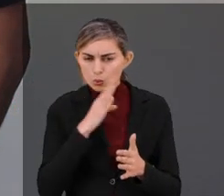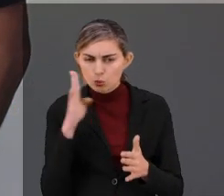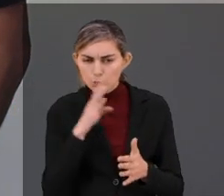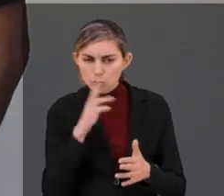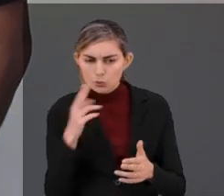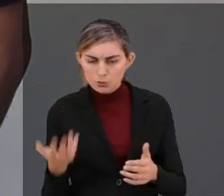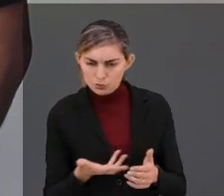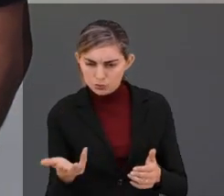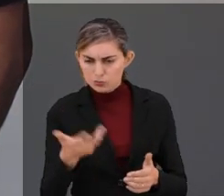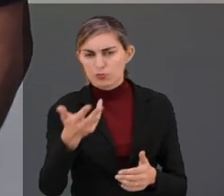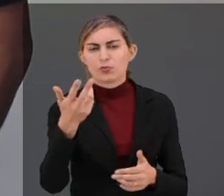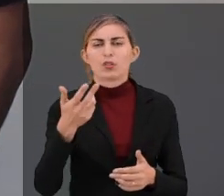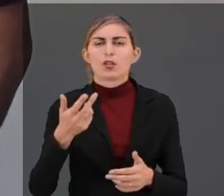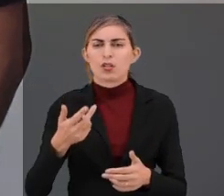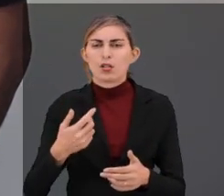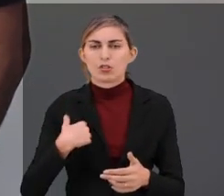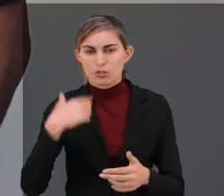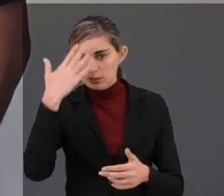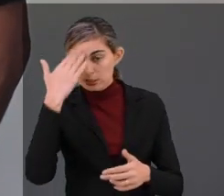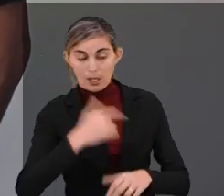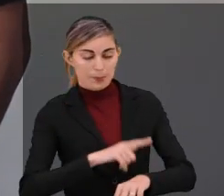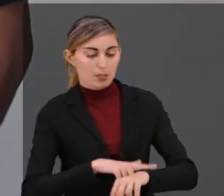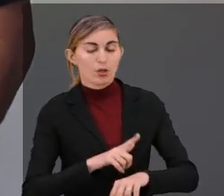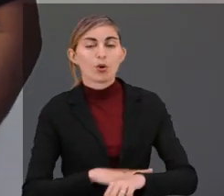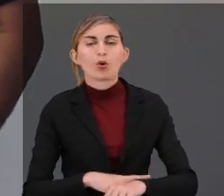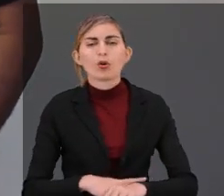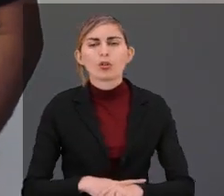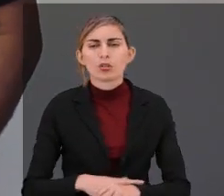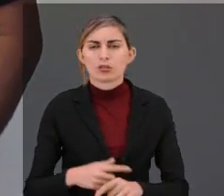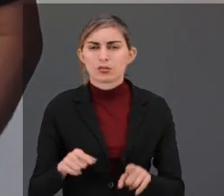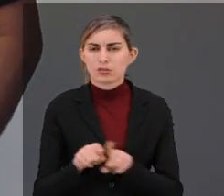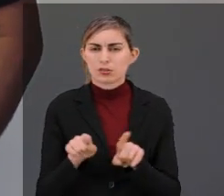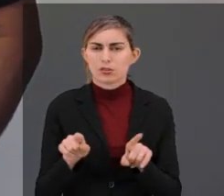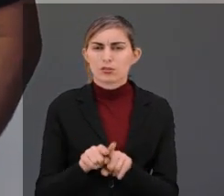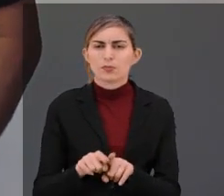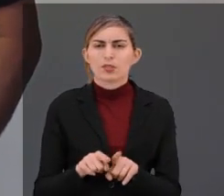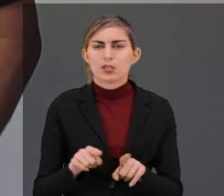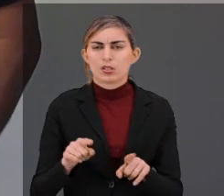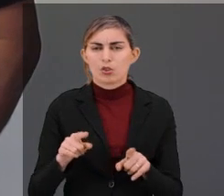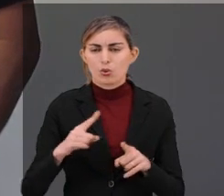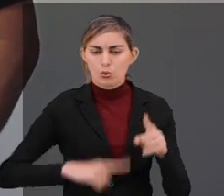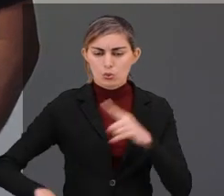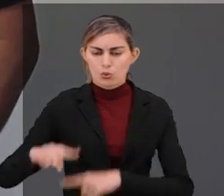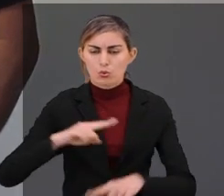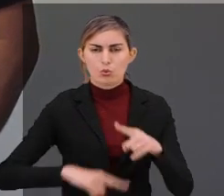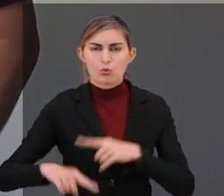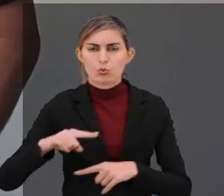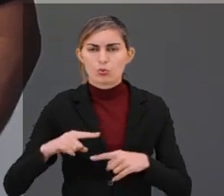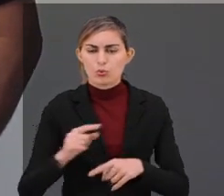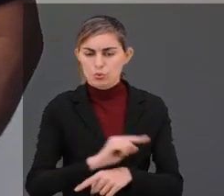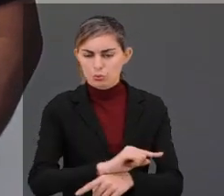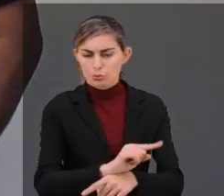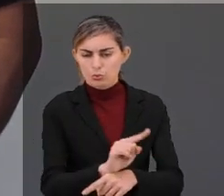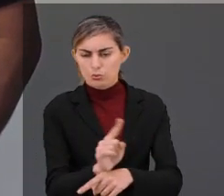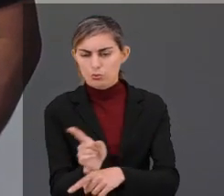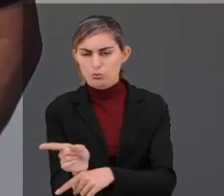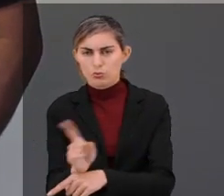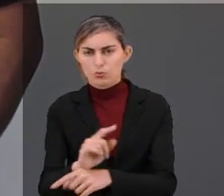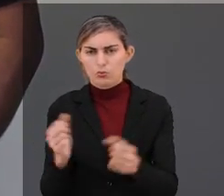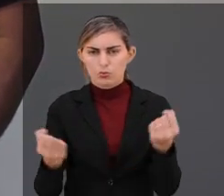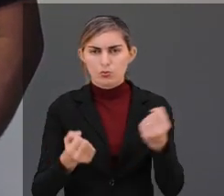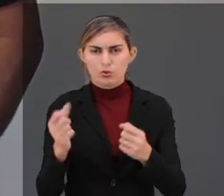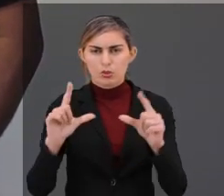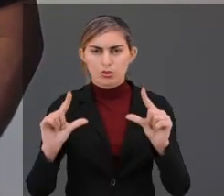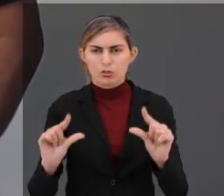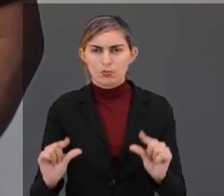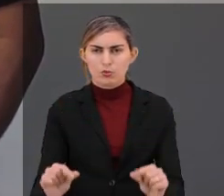velocidade, no mesmo ato a gente está sabendo. E com essa questão do controle de quilometragem, nós reduzimos o